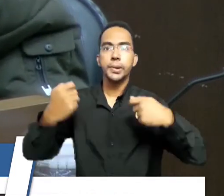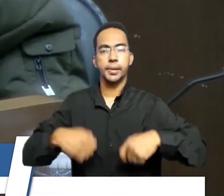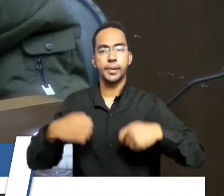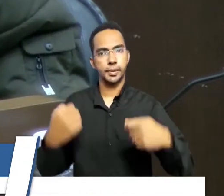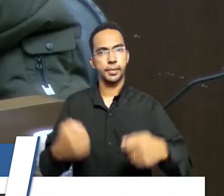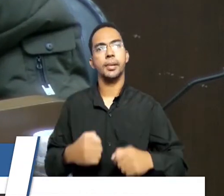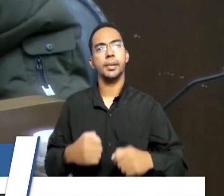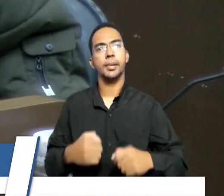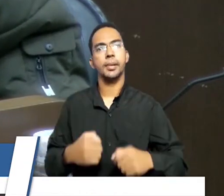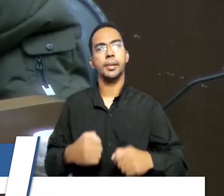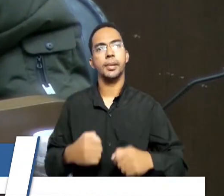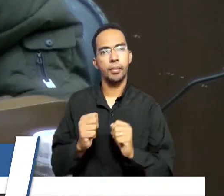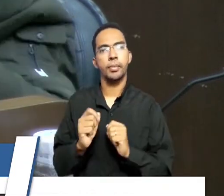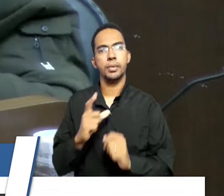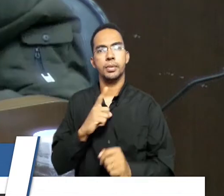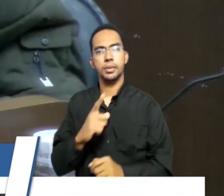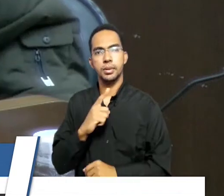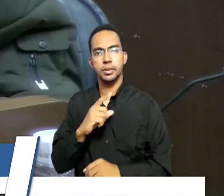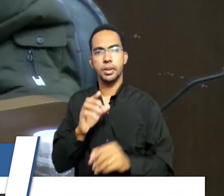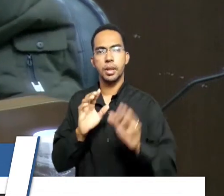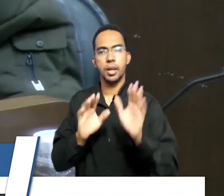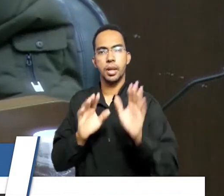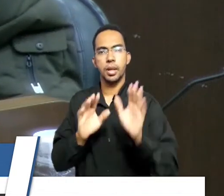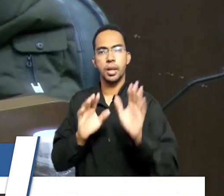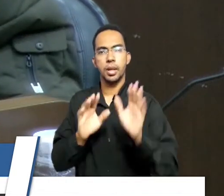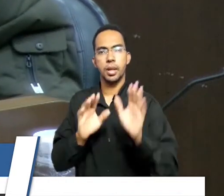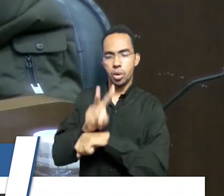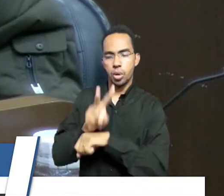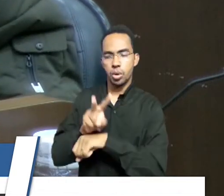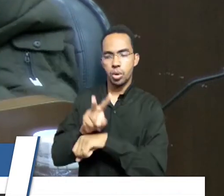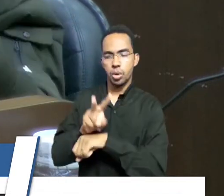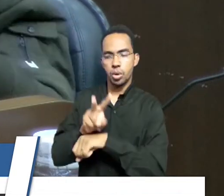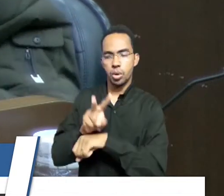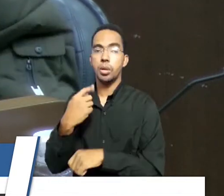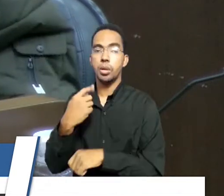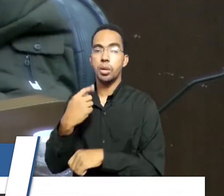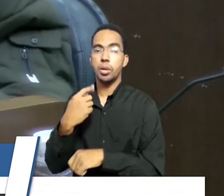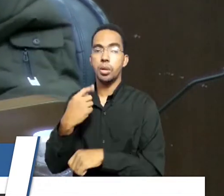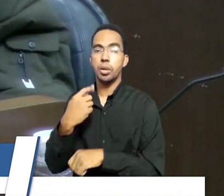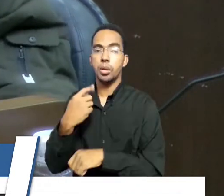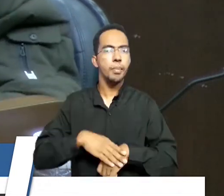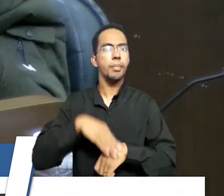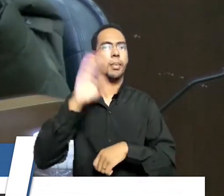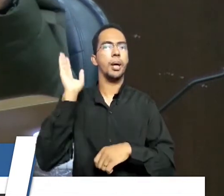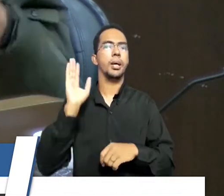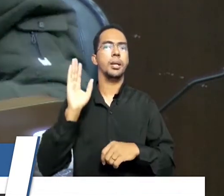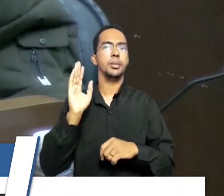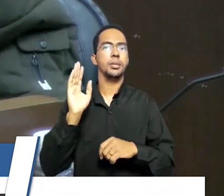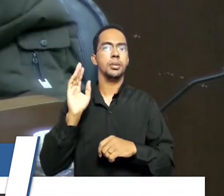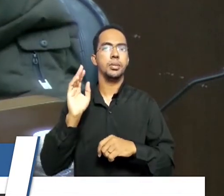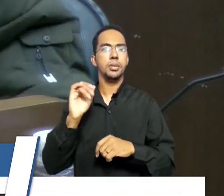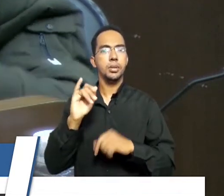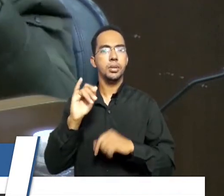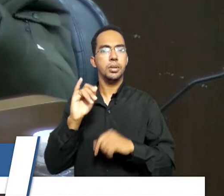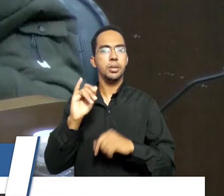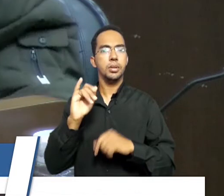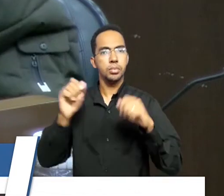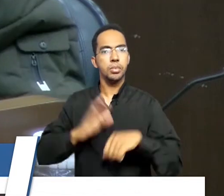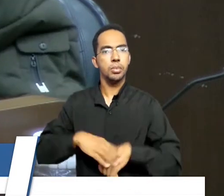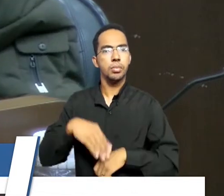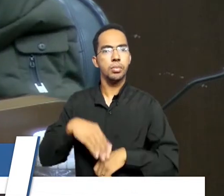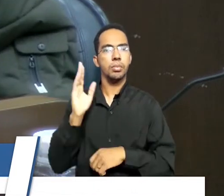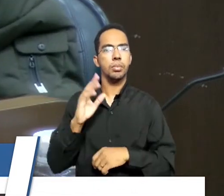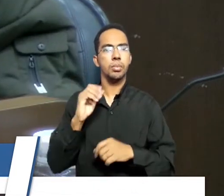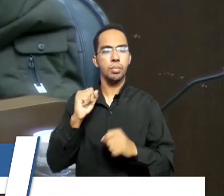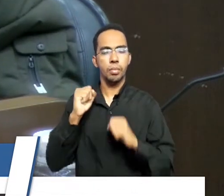a proteção, e precisamos ter mais, se possível, até que contrate novos e faça